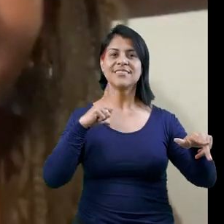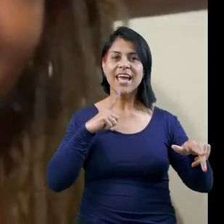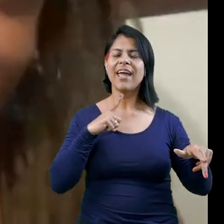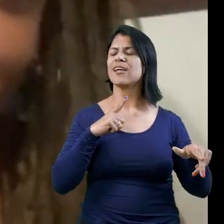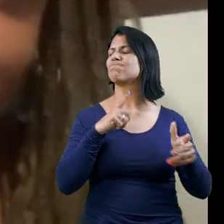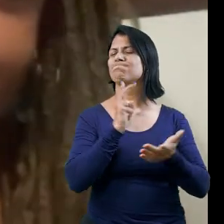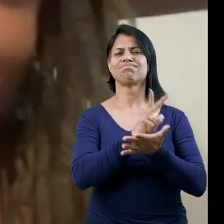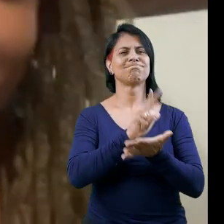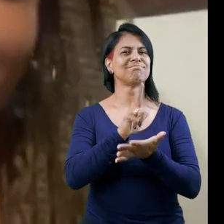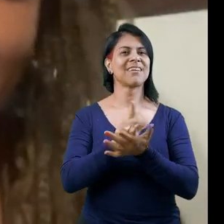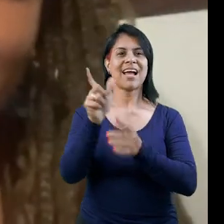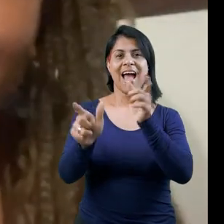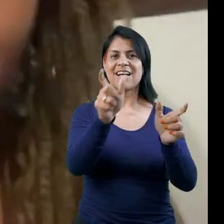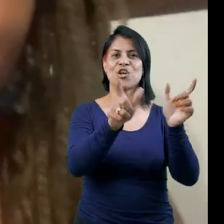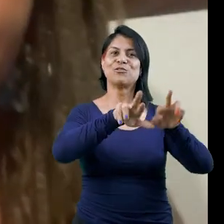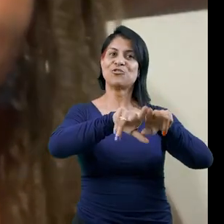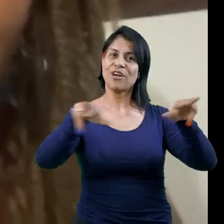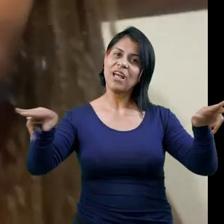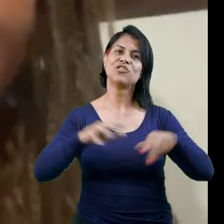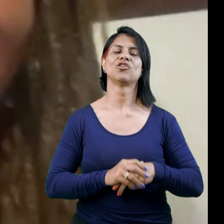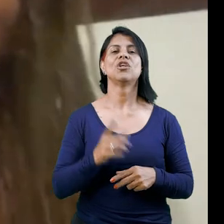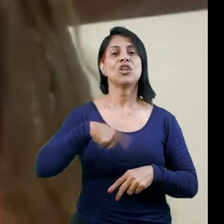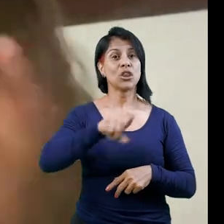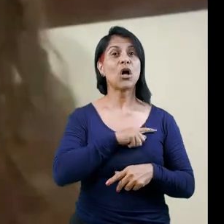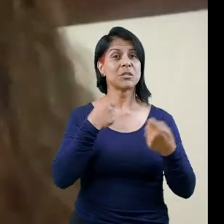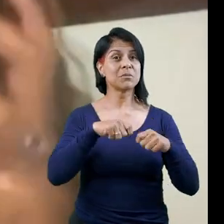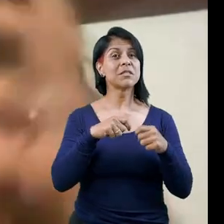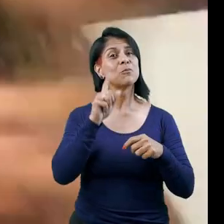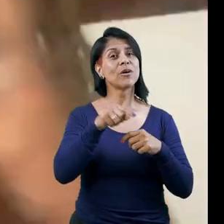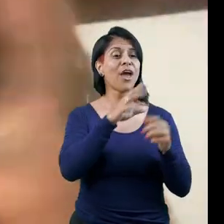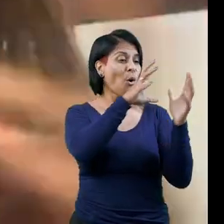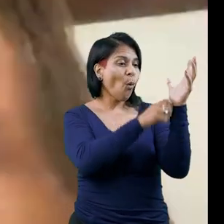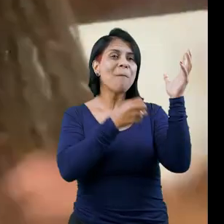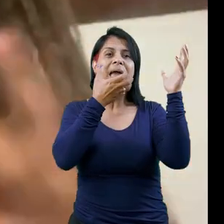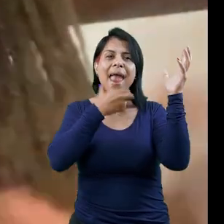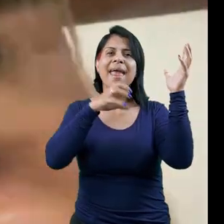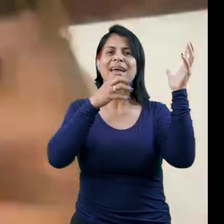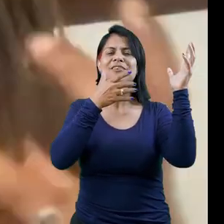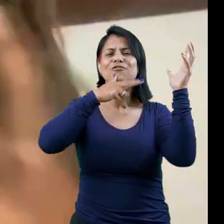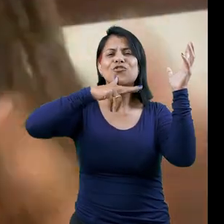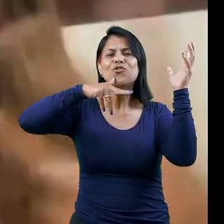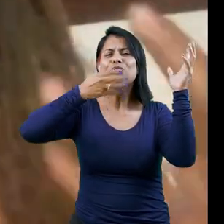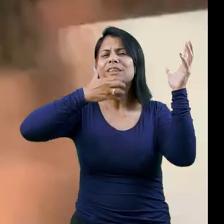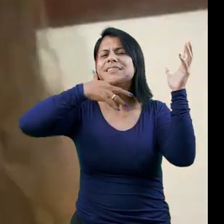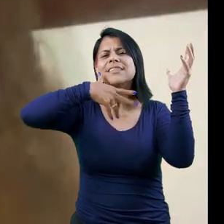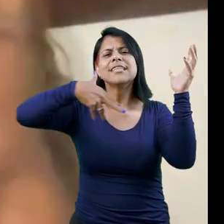pitanga. Então, vamos chupar essas frutas, se deliciar,